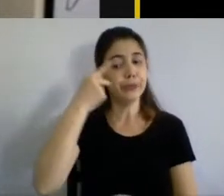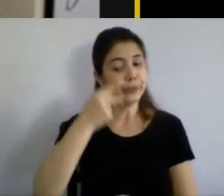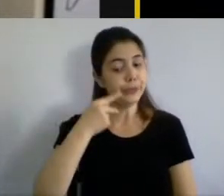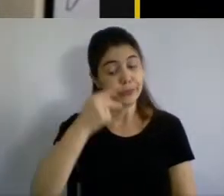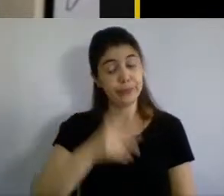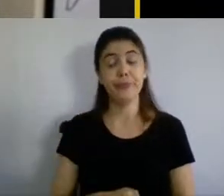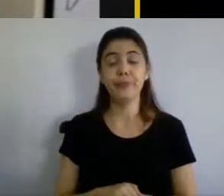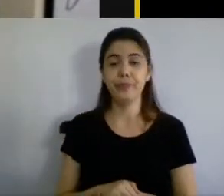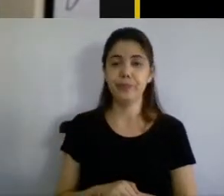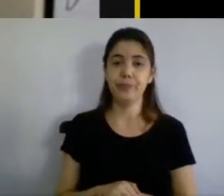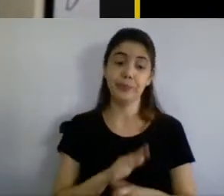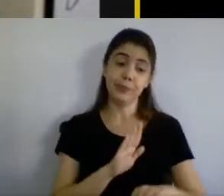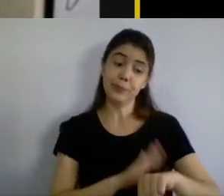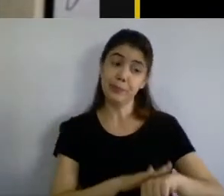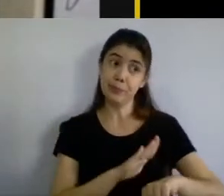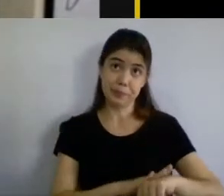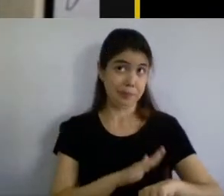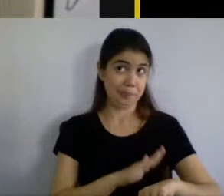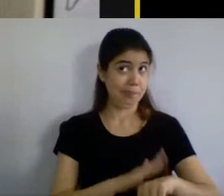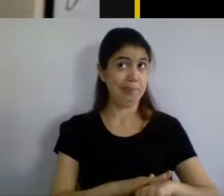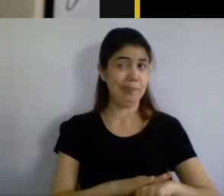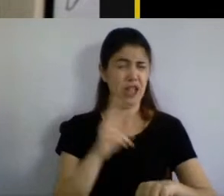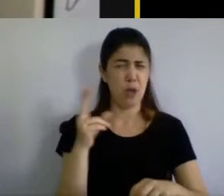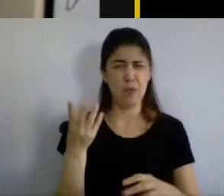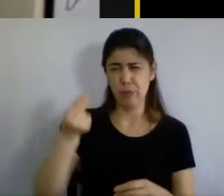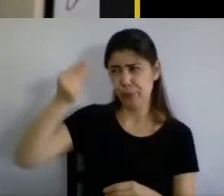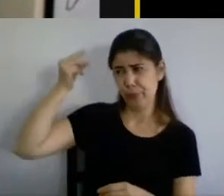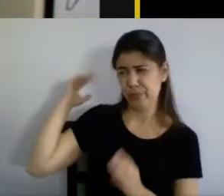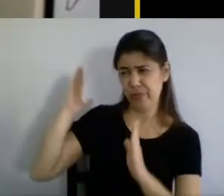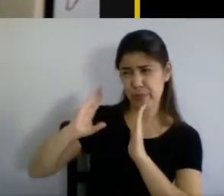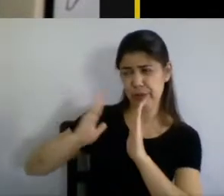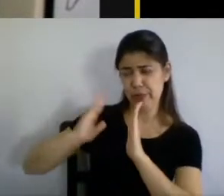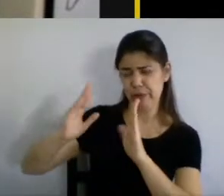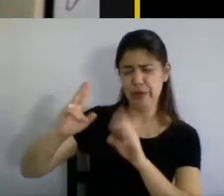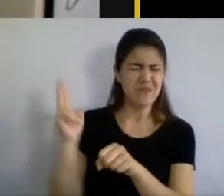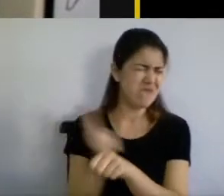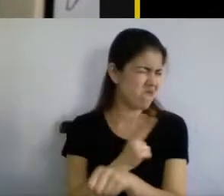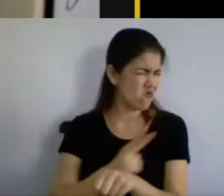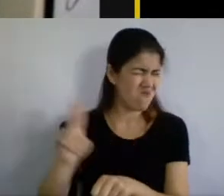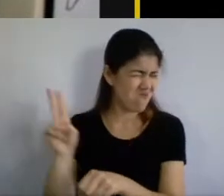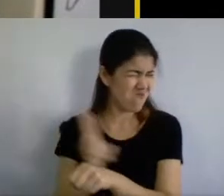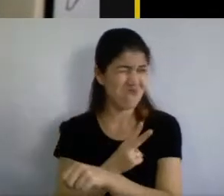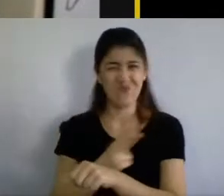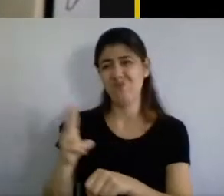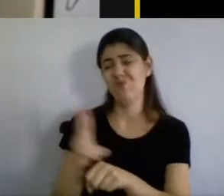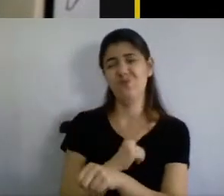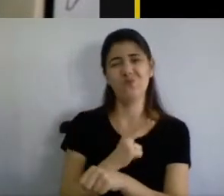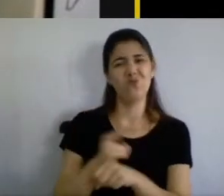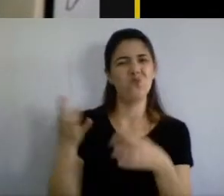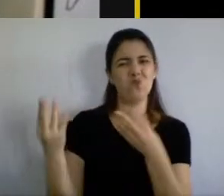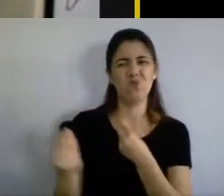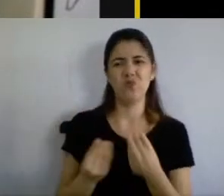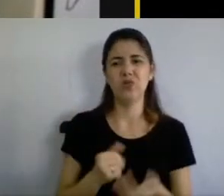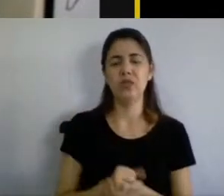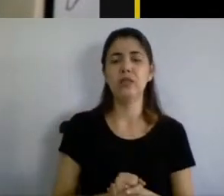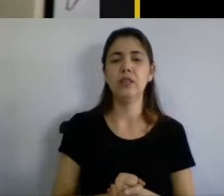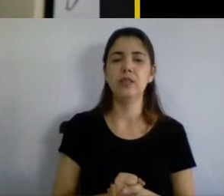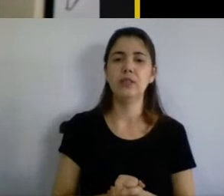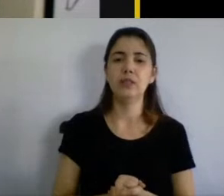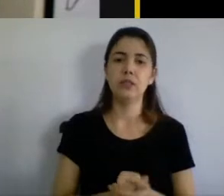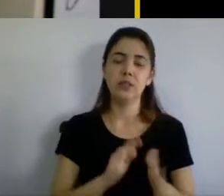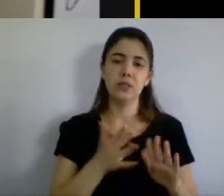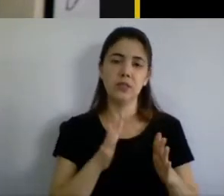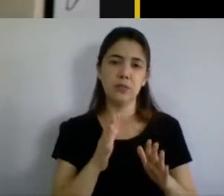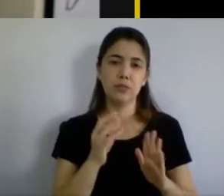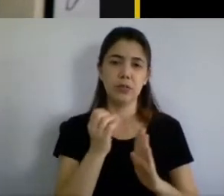que é um tempo extremamente violento. Quer dizer, os anos 30, os anos 40, 50,